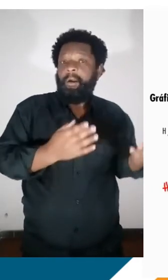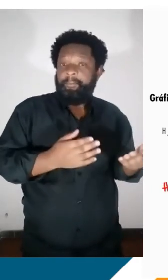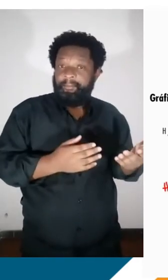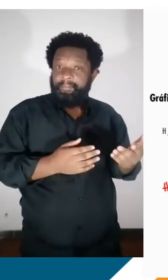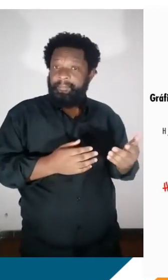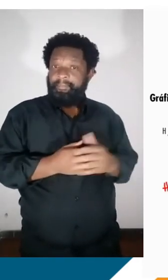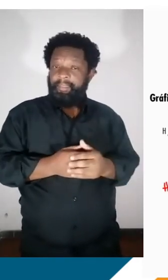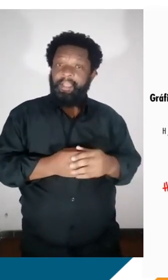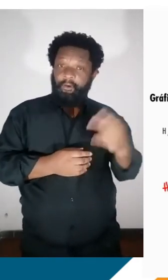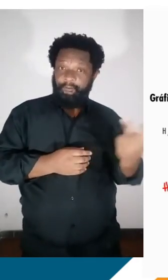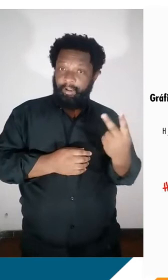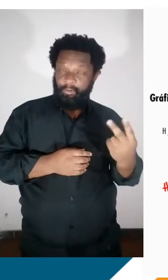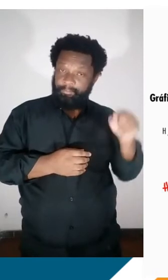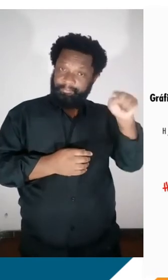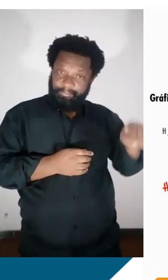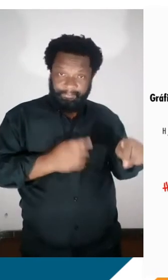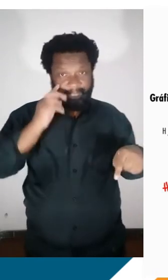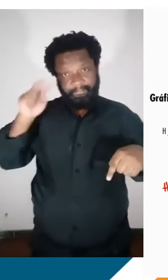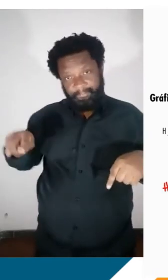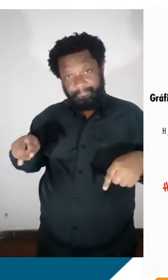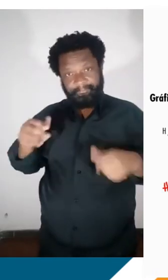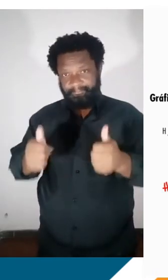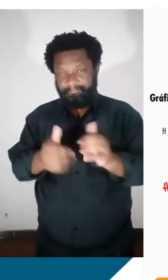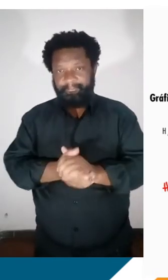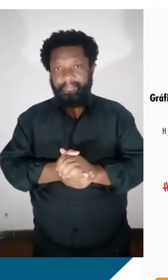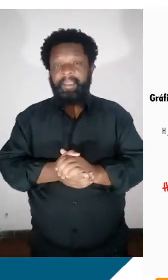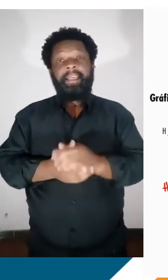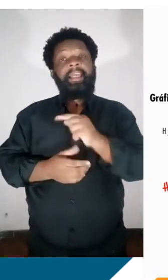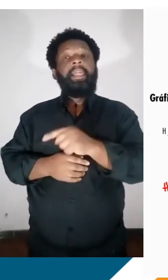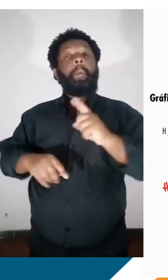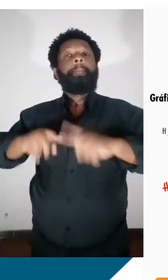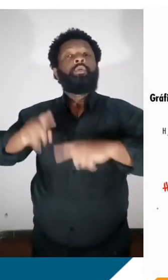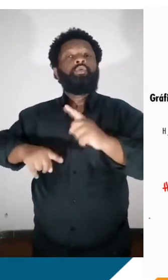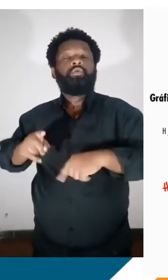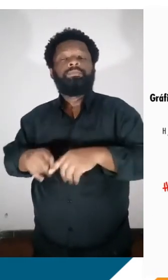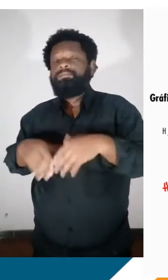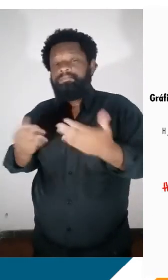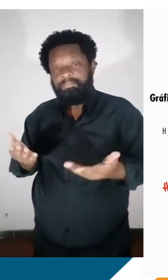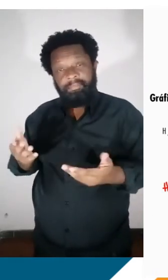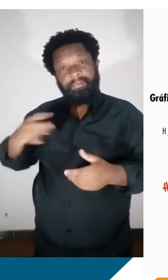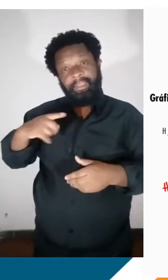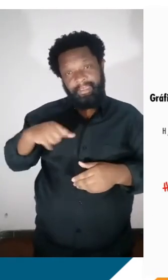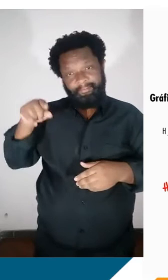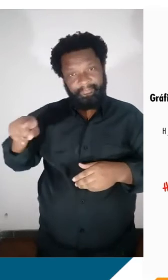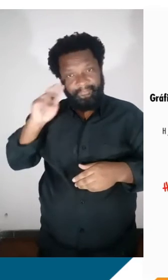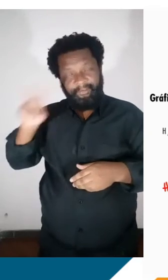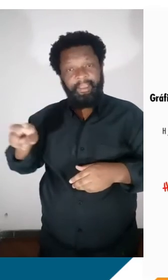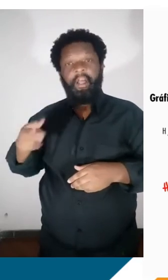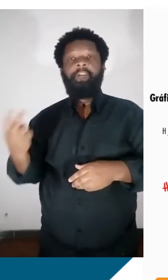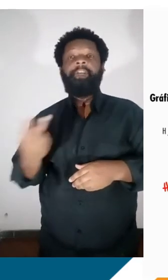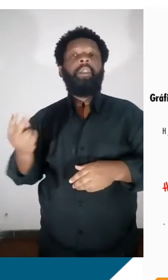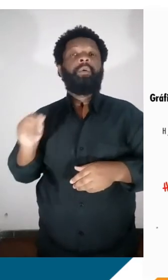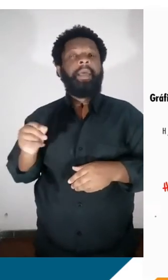dos reagentes é esse daqui, tudo bem? E os produtos estão aonde? Os produtos estão aqui. E o